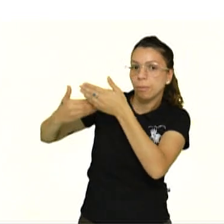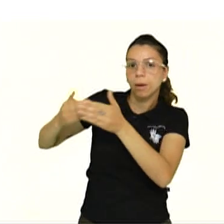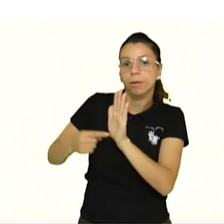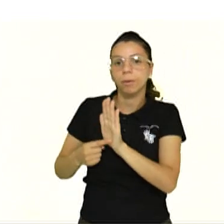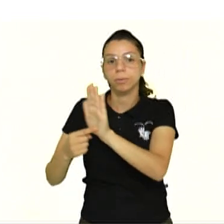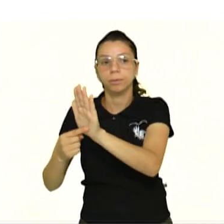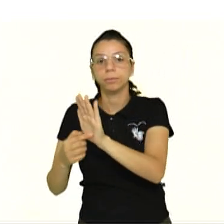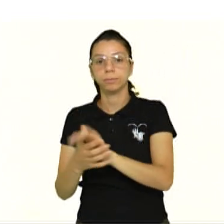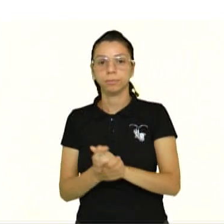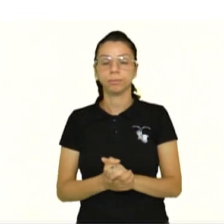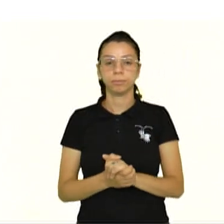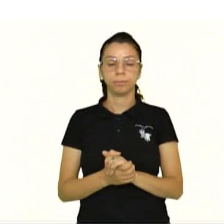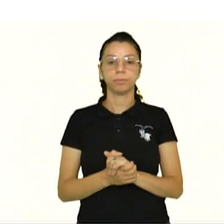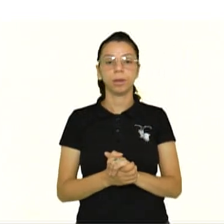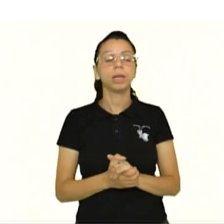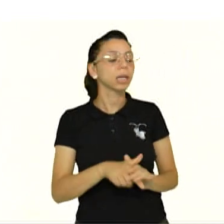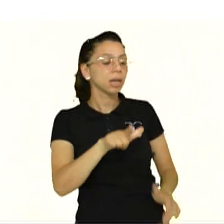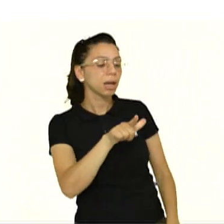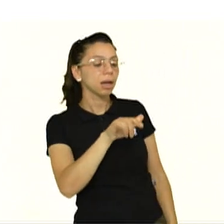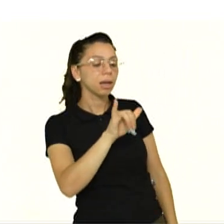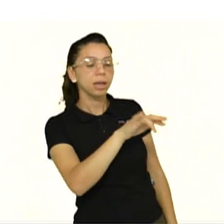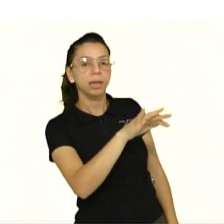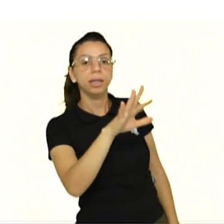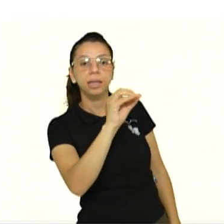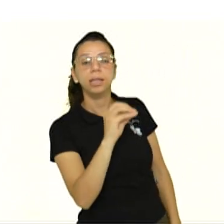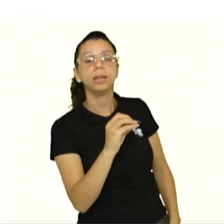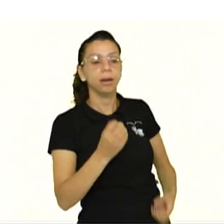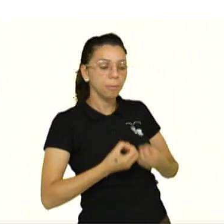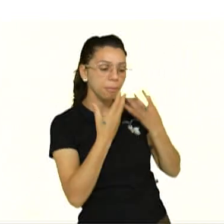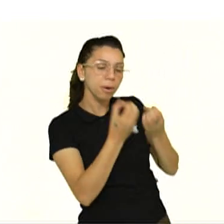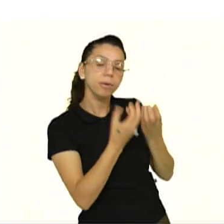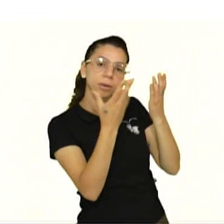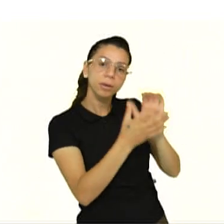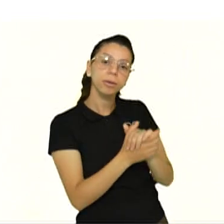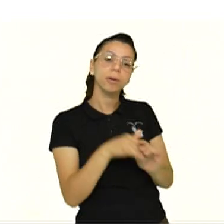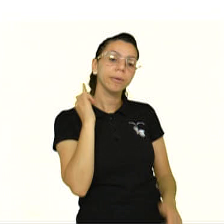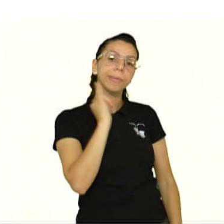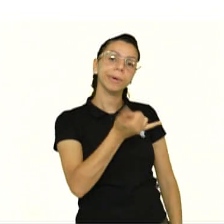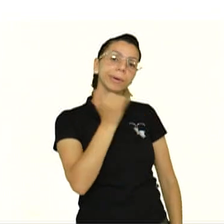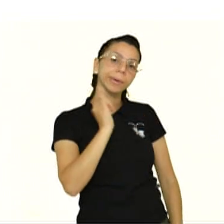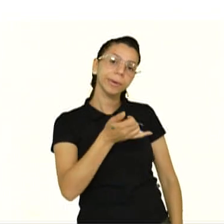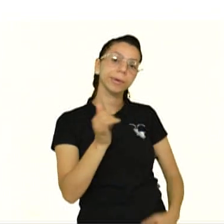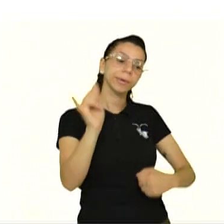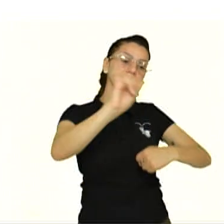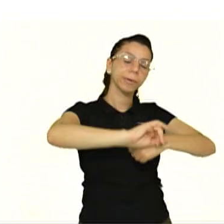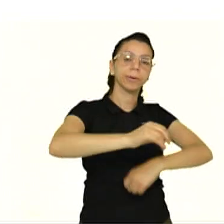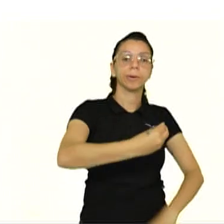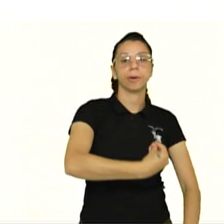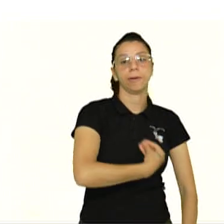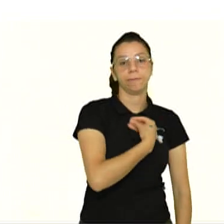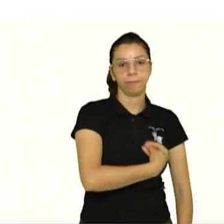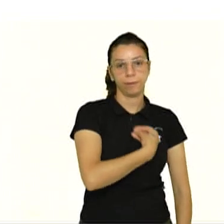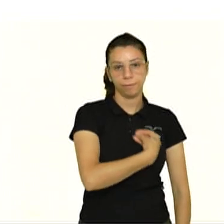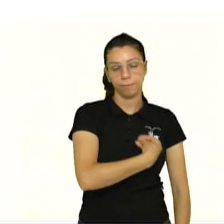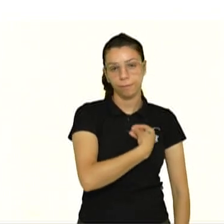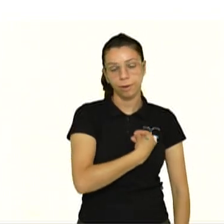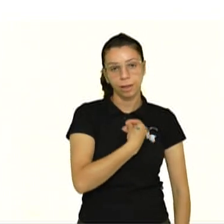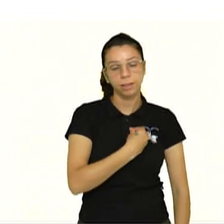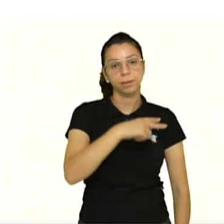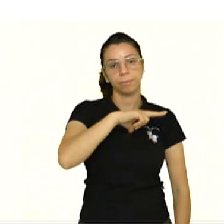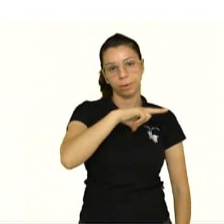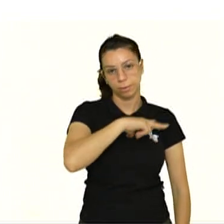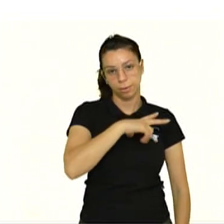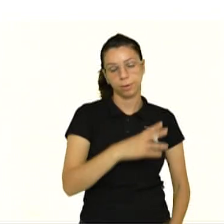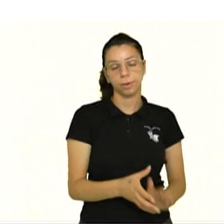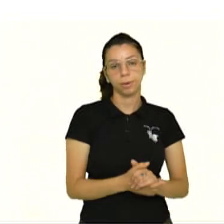né? Já na poesia lírica, qual que é o tema fundamental? É uma narrativa centrada nas vivências da personagem, né? A partir do